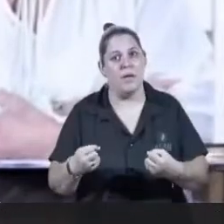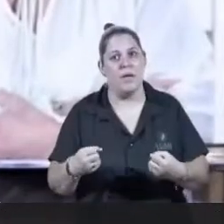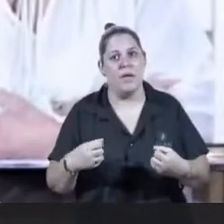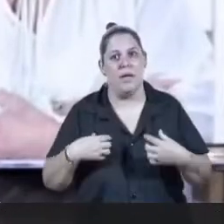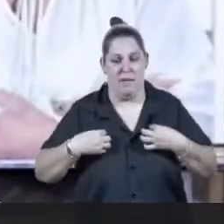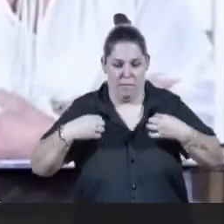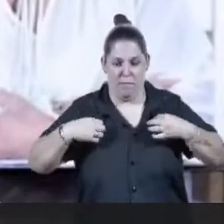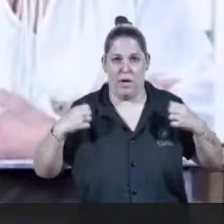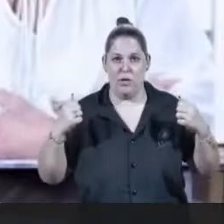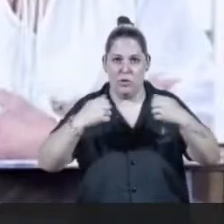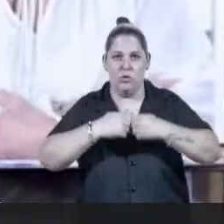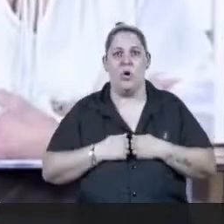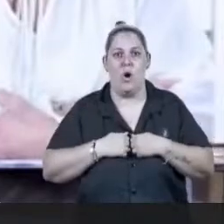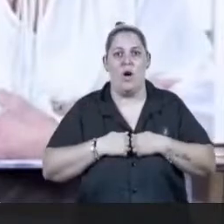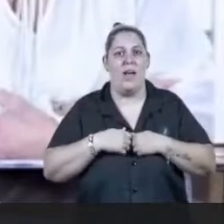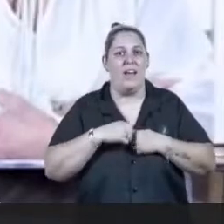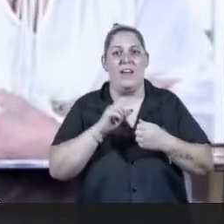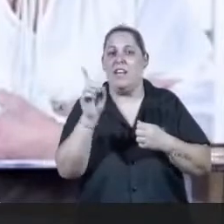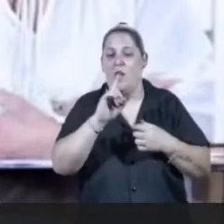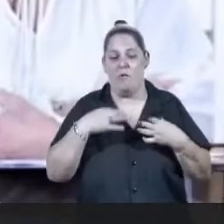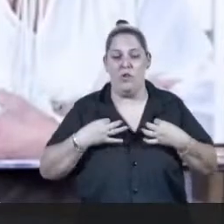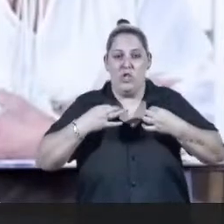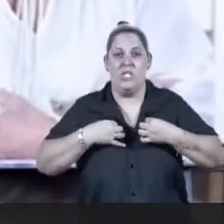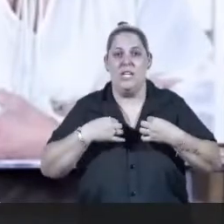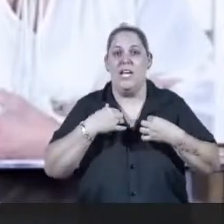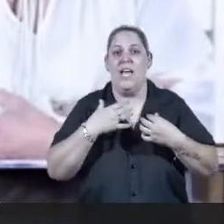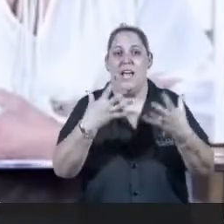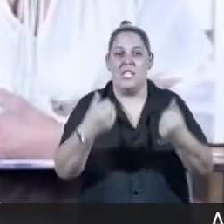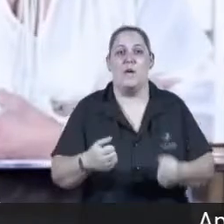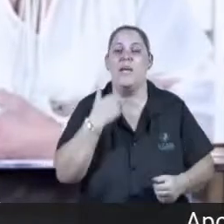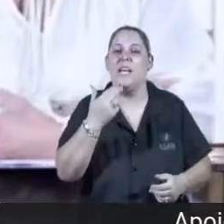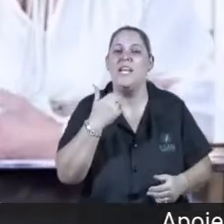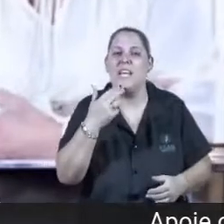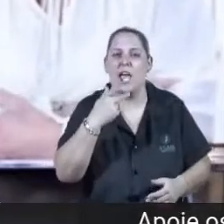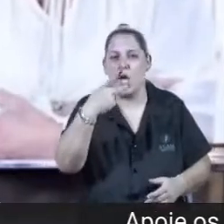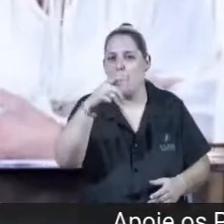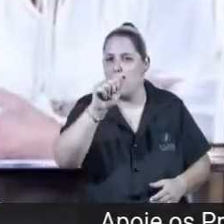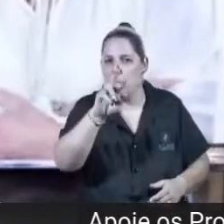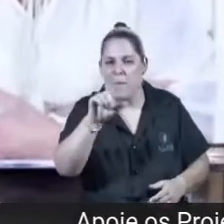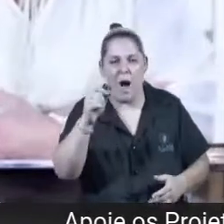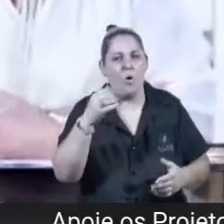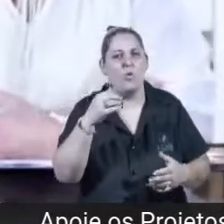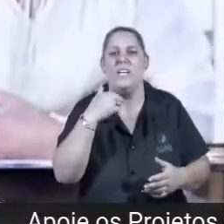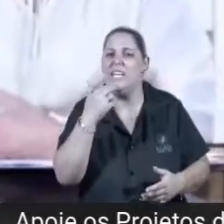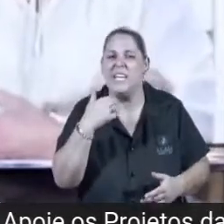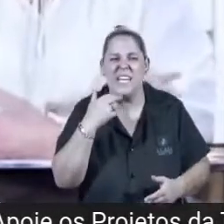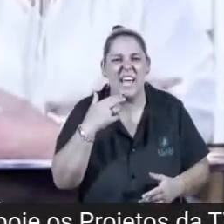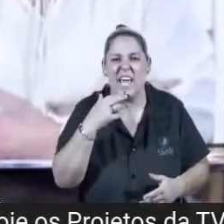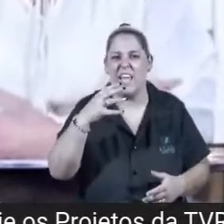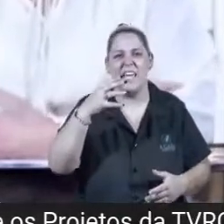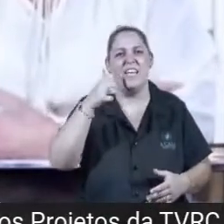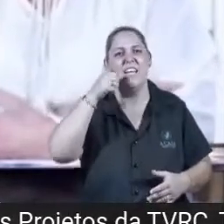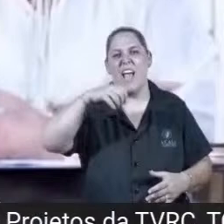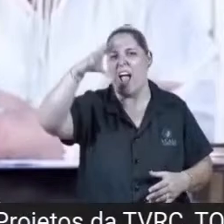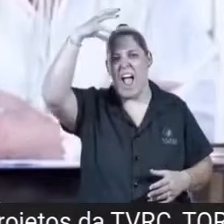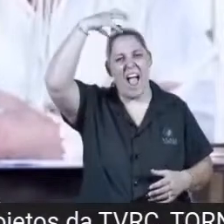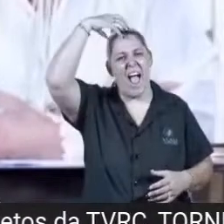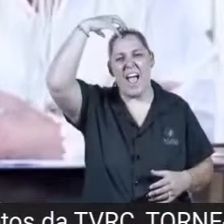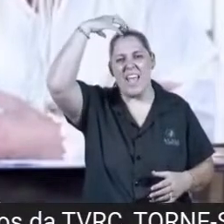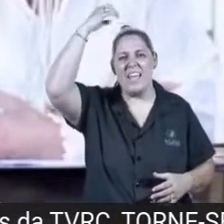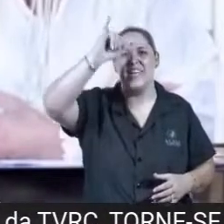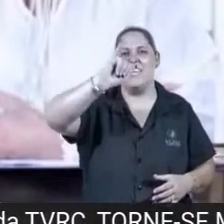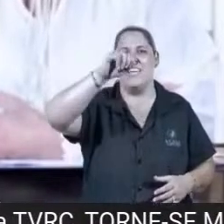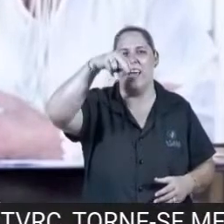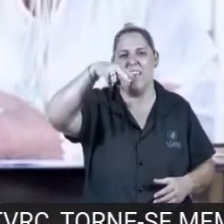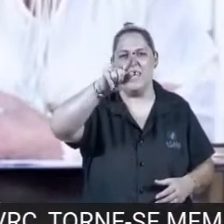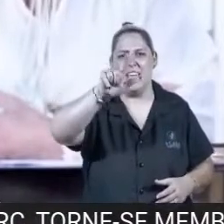receber o Jacques Wagner, nem para receber o Paulo Rocha, nem para receber a Rainha da Inglaterra. Estou colocando, Contarato, para